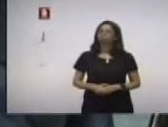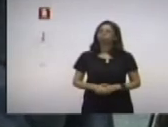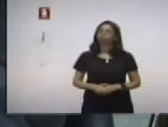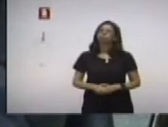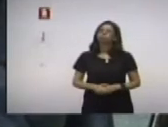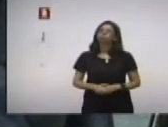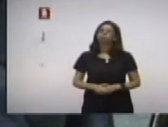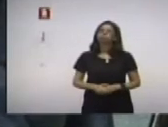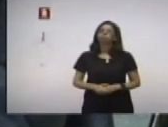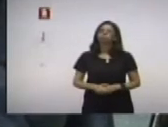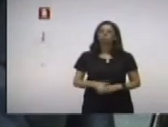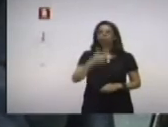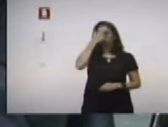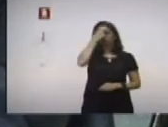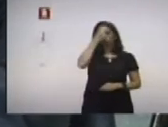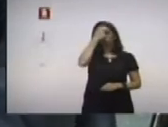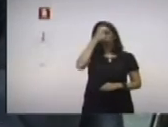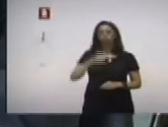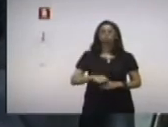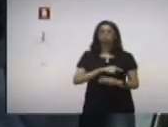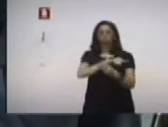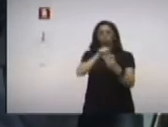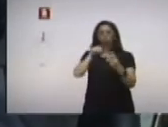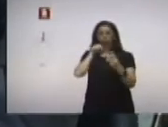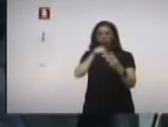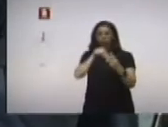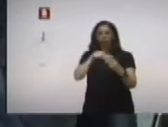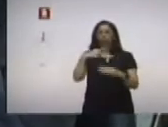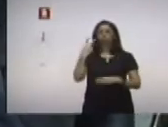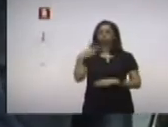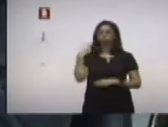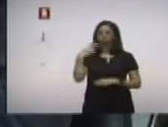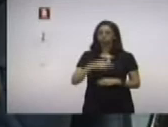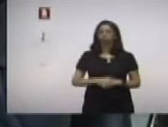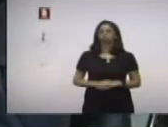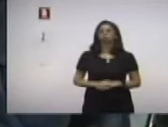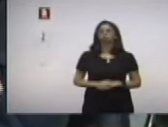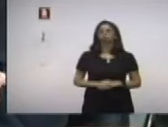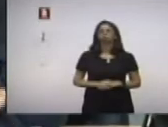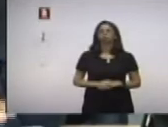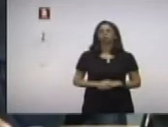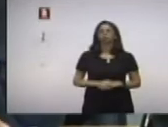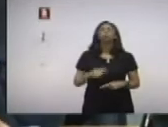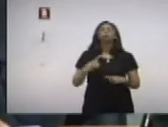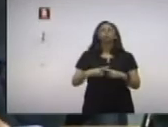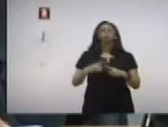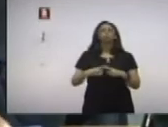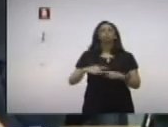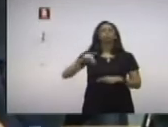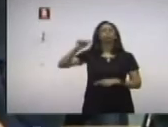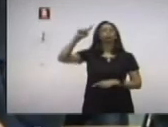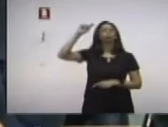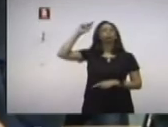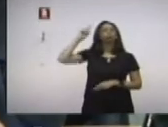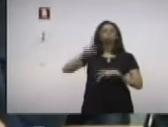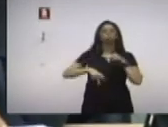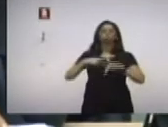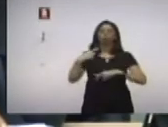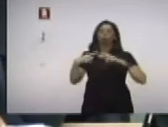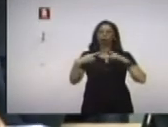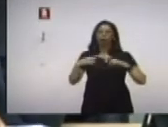também o senhor Rodrigues já é uma reivindicação e um sofrimento de muitos anos da população